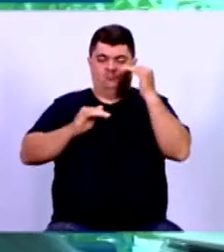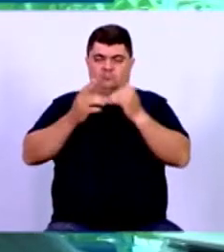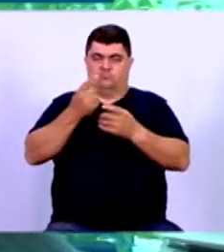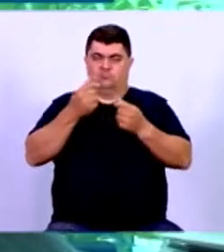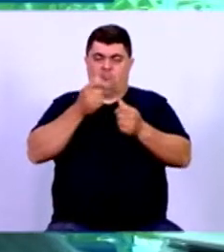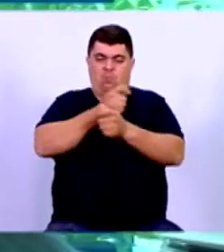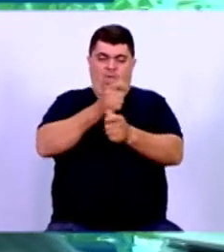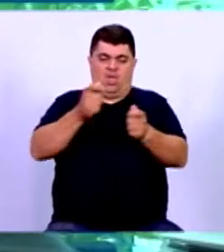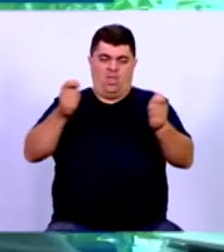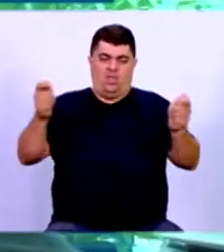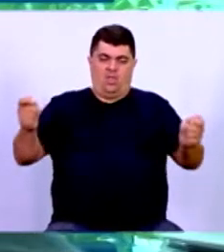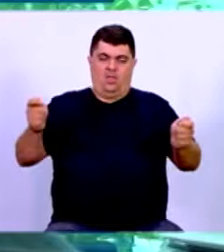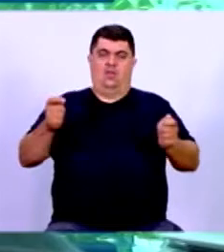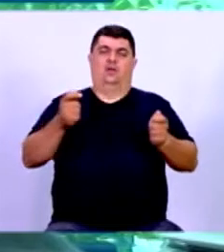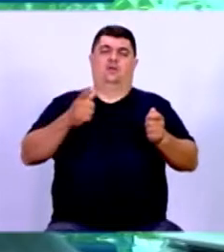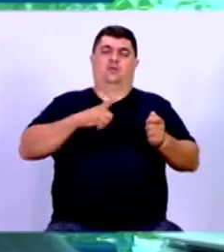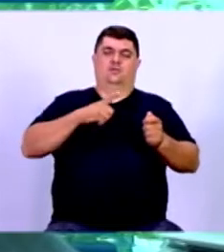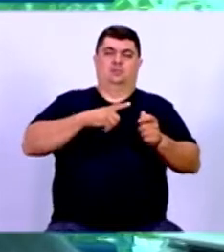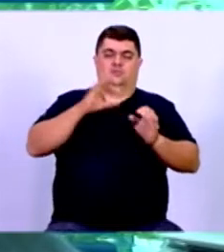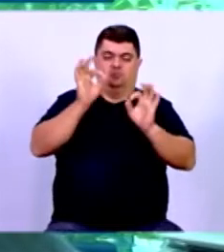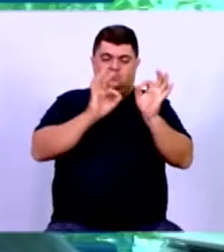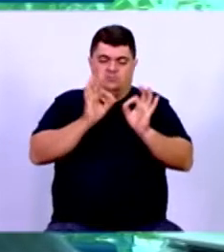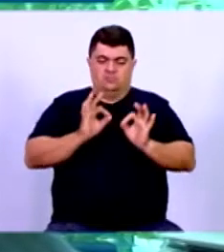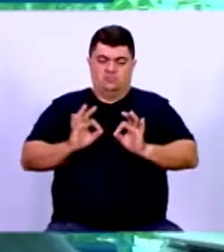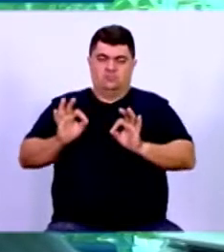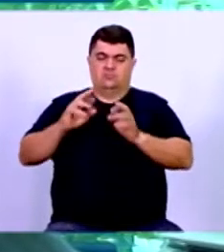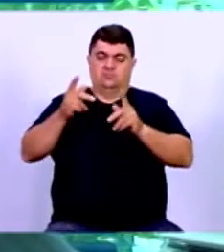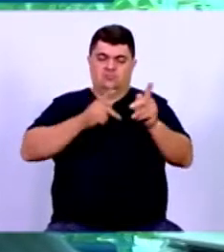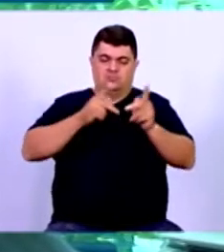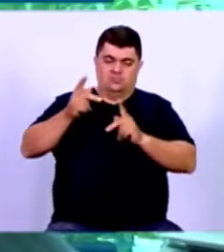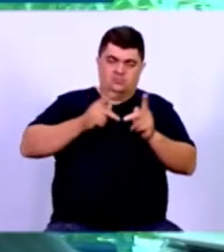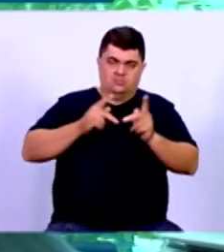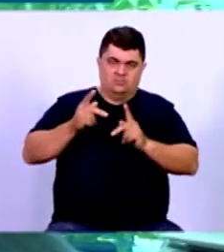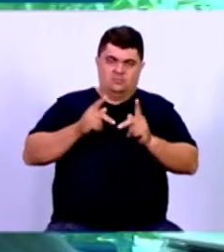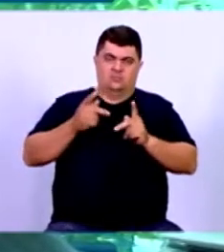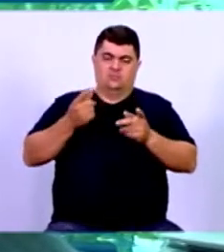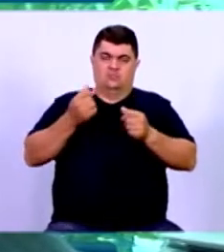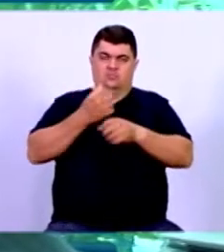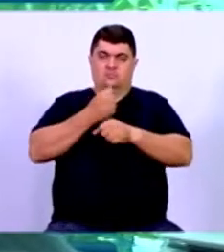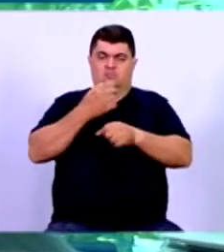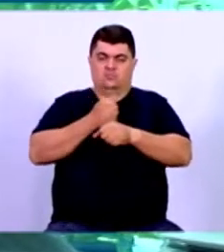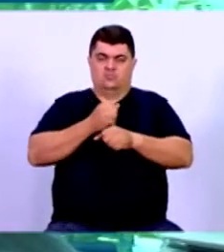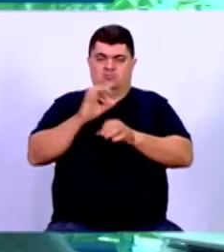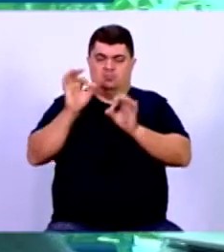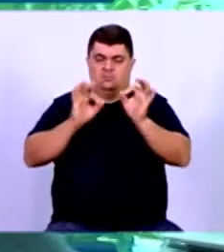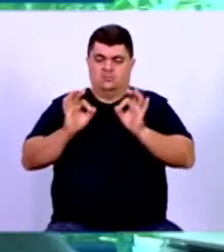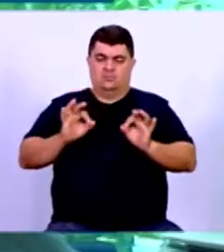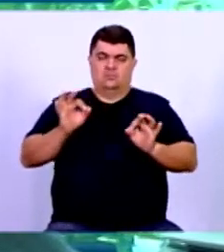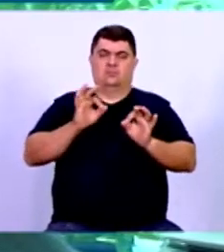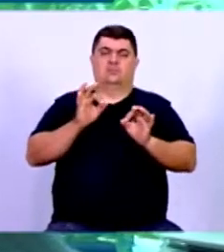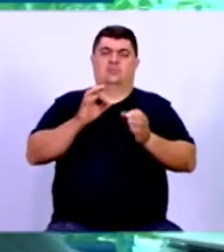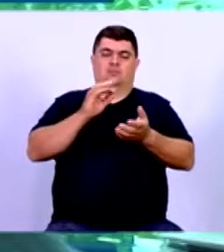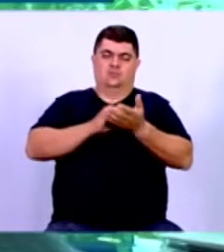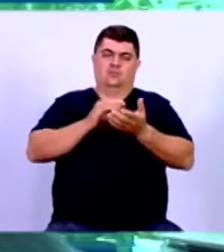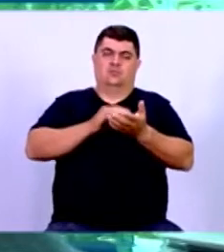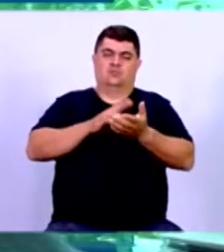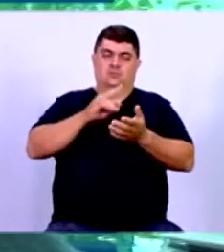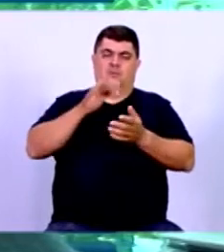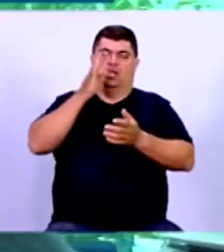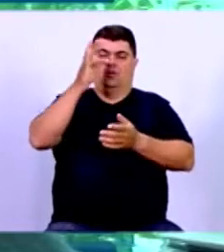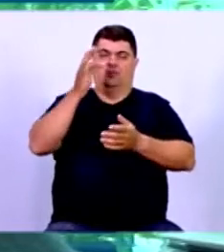né, todas classificadas, não só de forma contábil, mas de forma mais técnica, ele não vai ter um